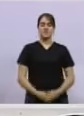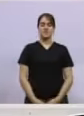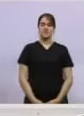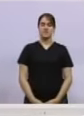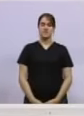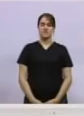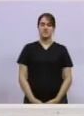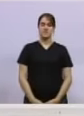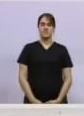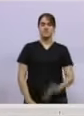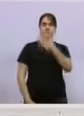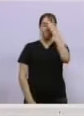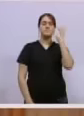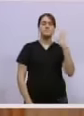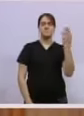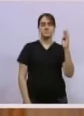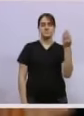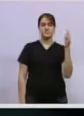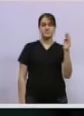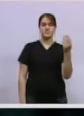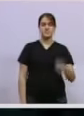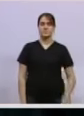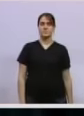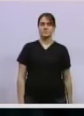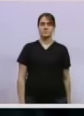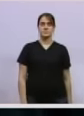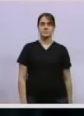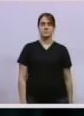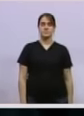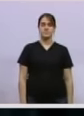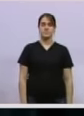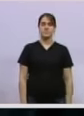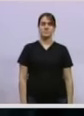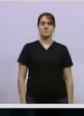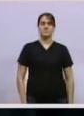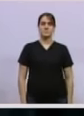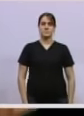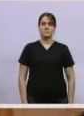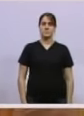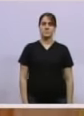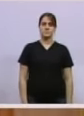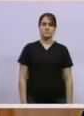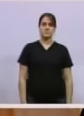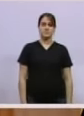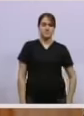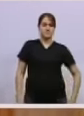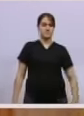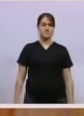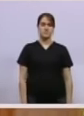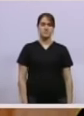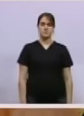Ou hipocrisia isso, né? Quer comida melhor do que bacalhau, português? E nós comemos na Sexta-feira